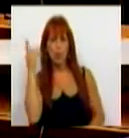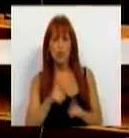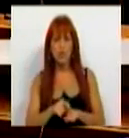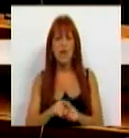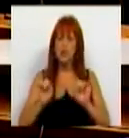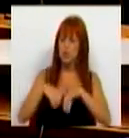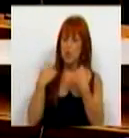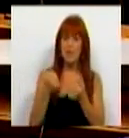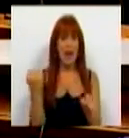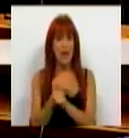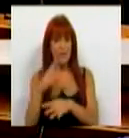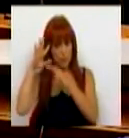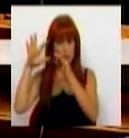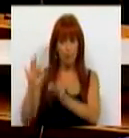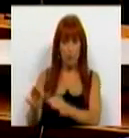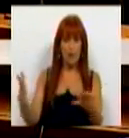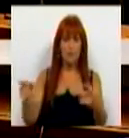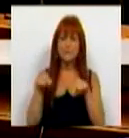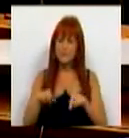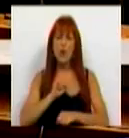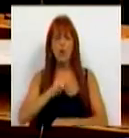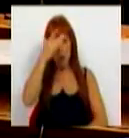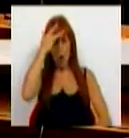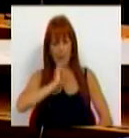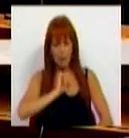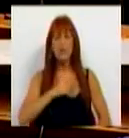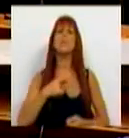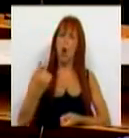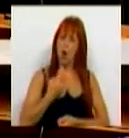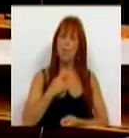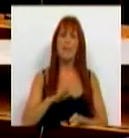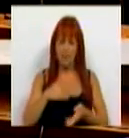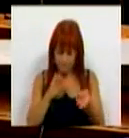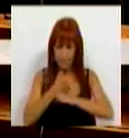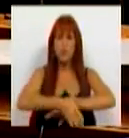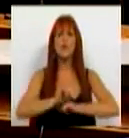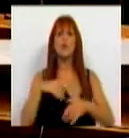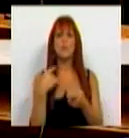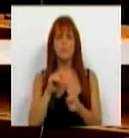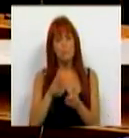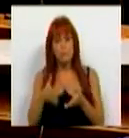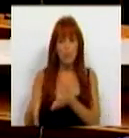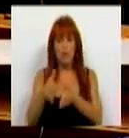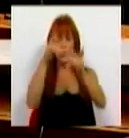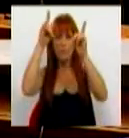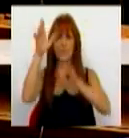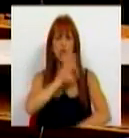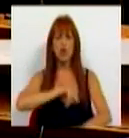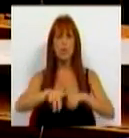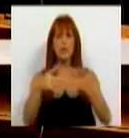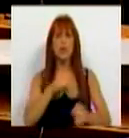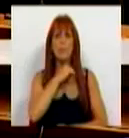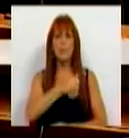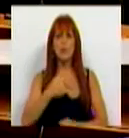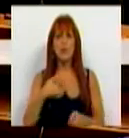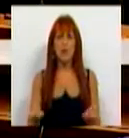e social das atividades tauromáquicas, e é a nossa opinião que devemos dar continuação a este diapasão. Senhores deputados,